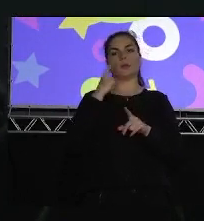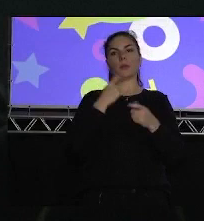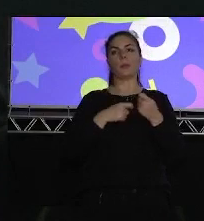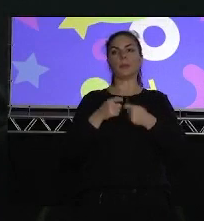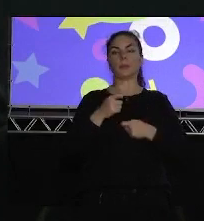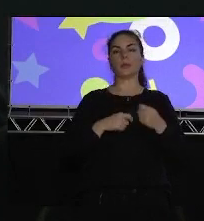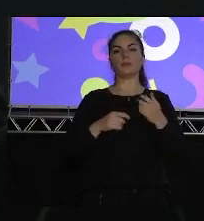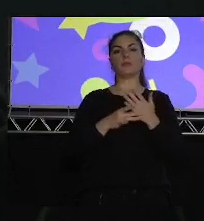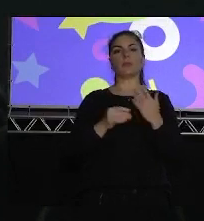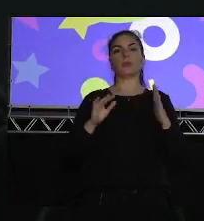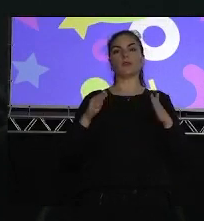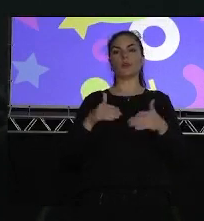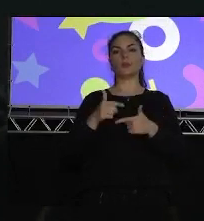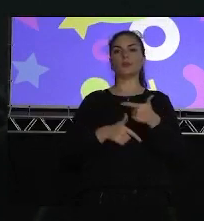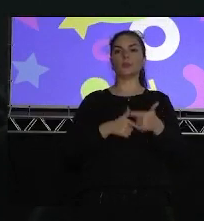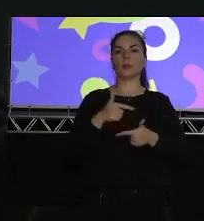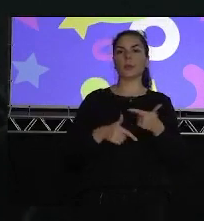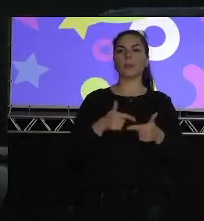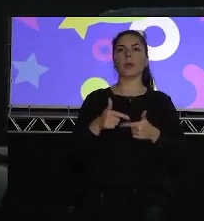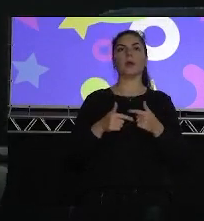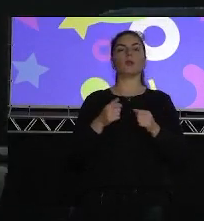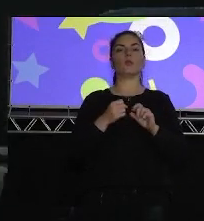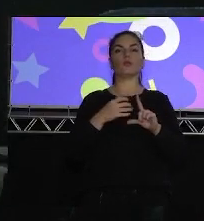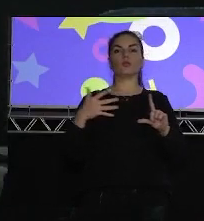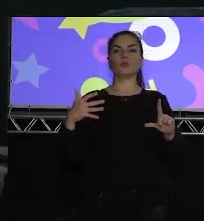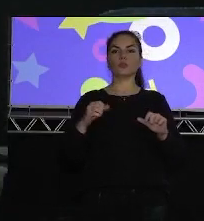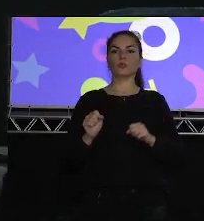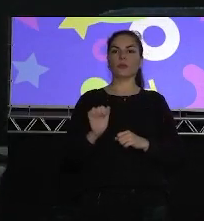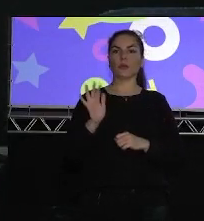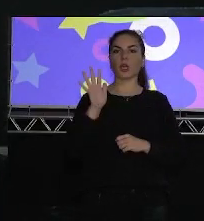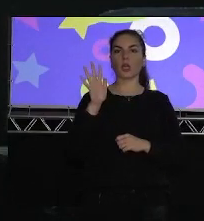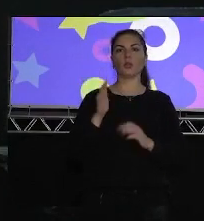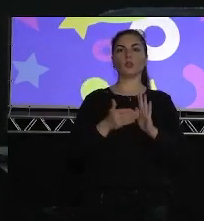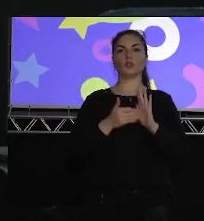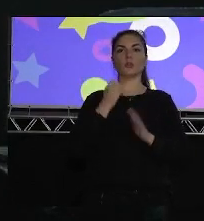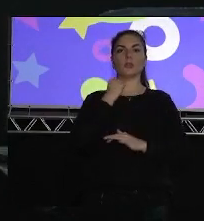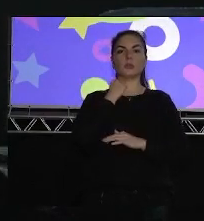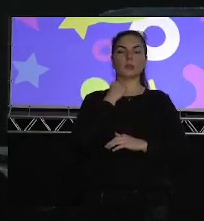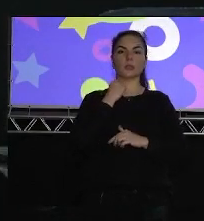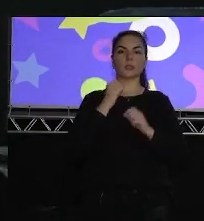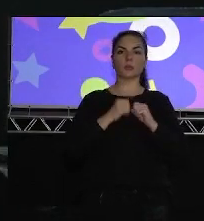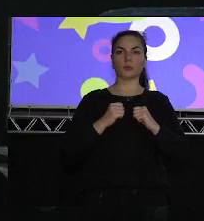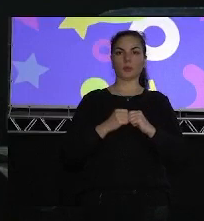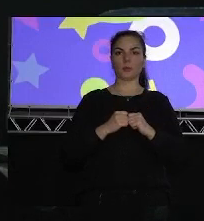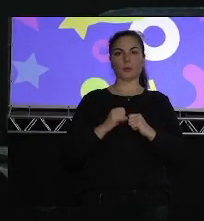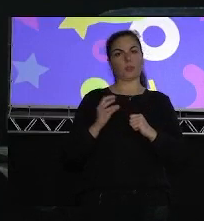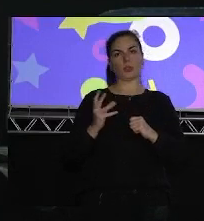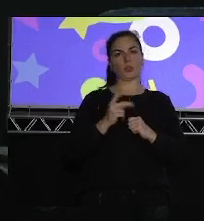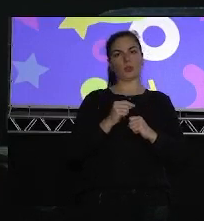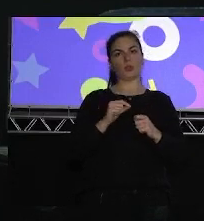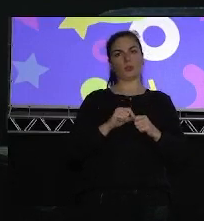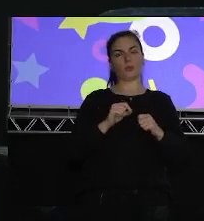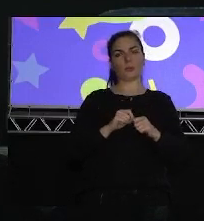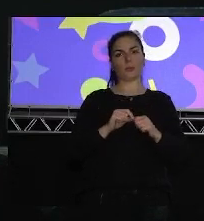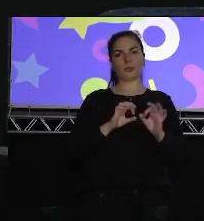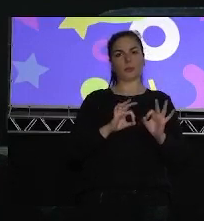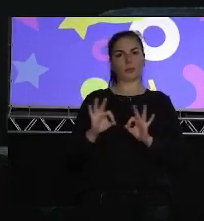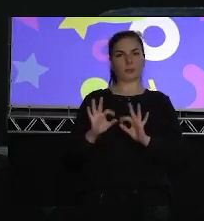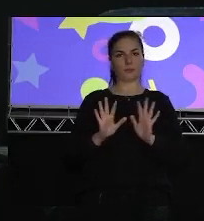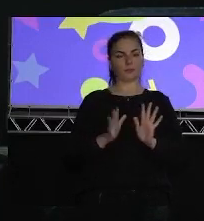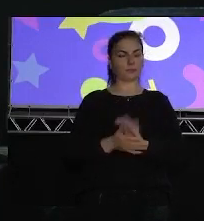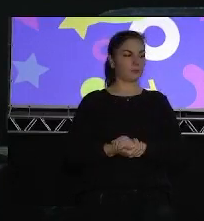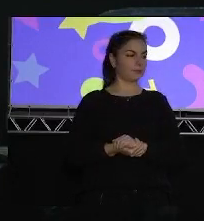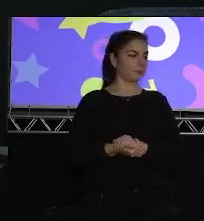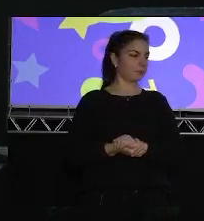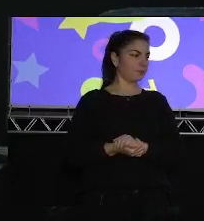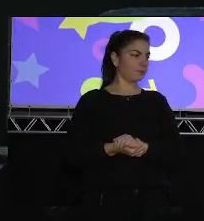direcionar o foco do trabalho, equilibrar o fluxo de valor, gerar estresse no sistema também. Nem tudo vai passar para ser feito. Certo?